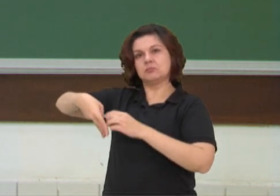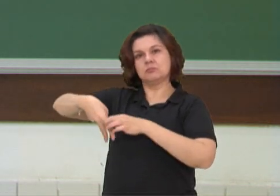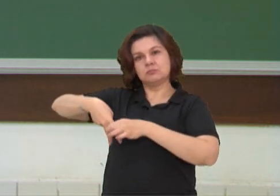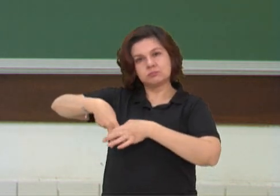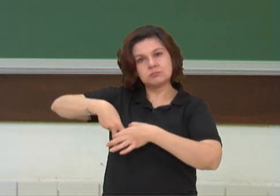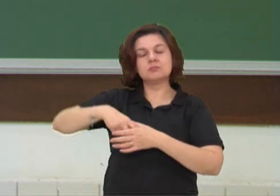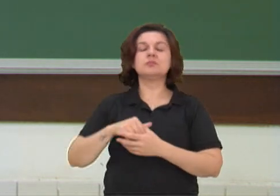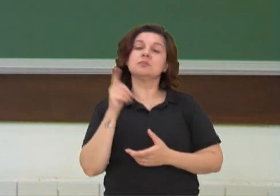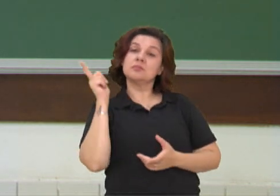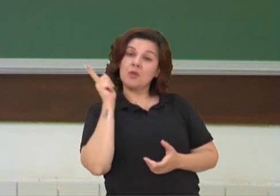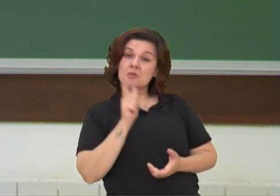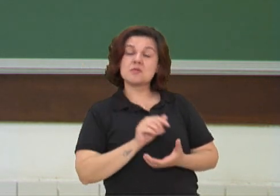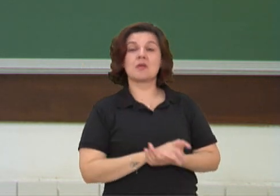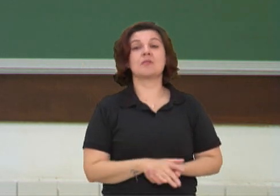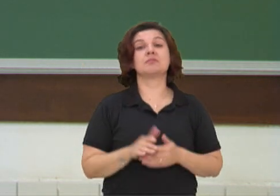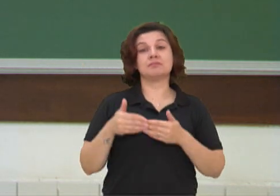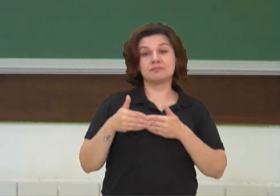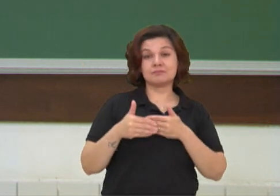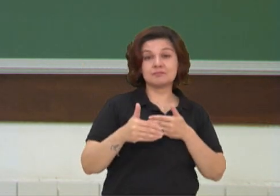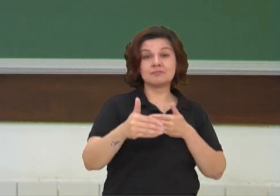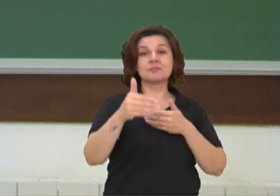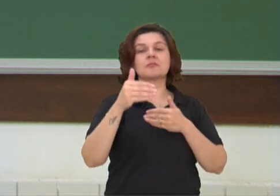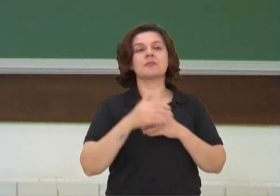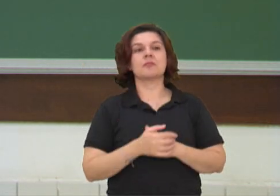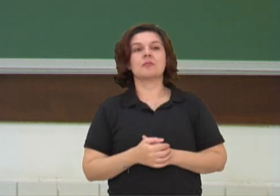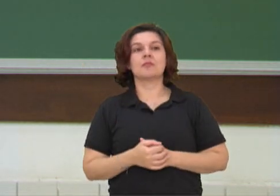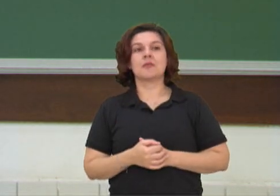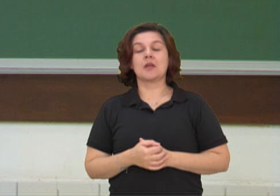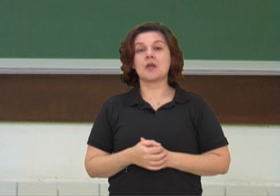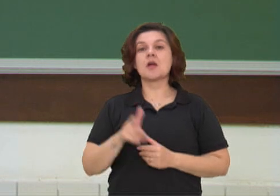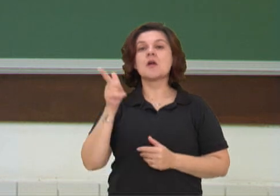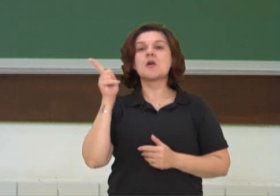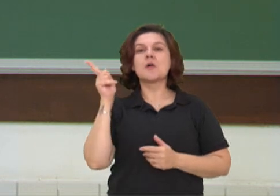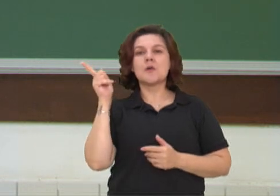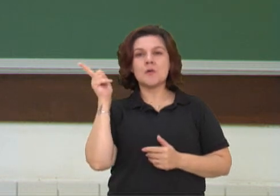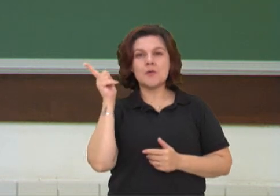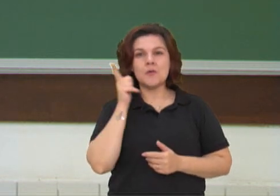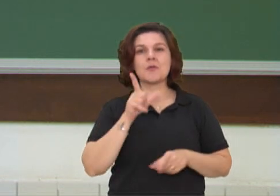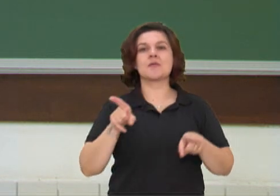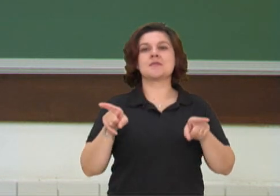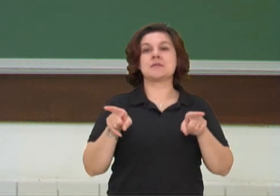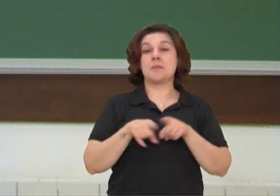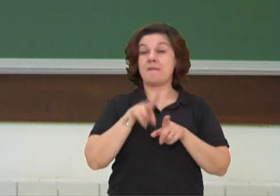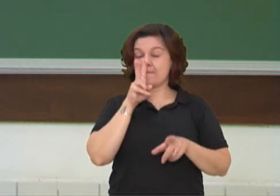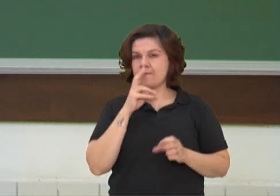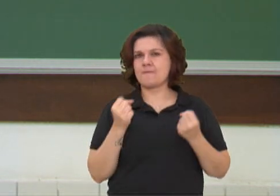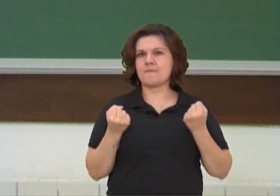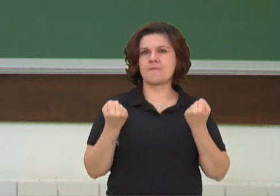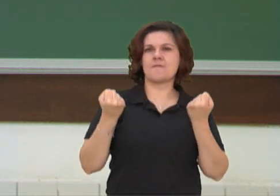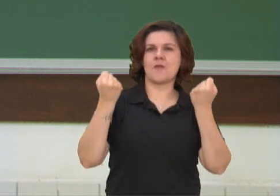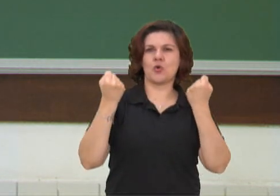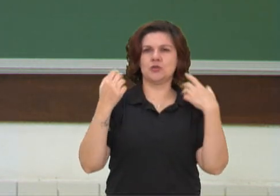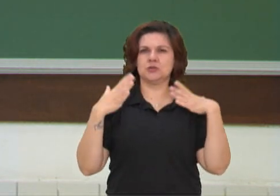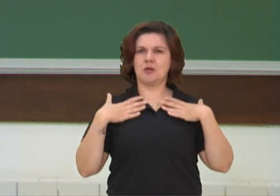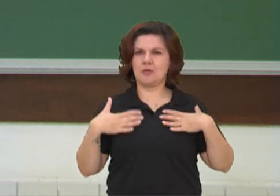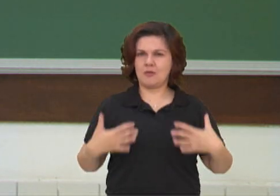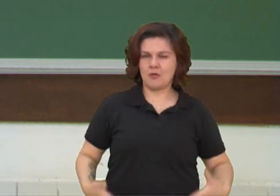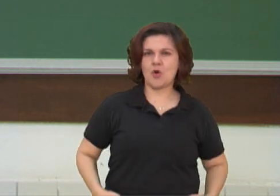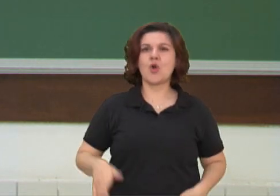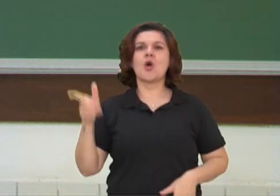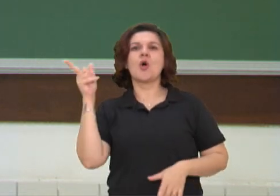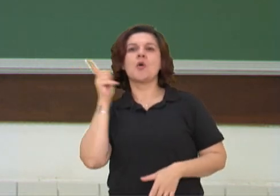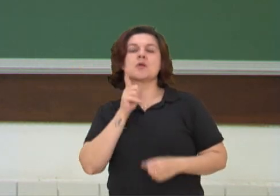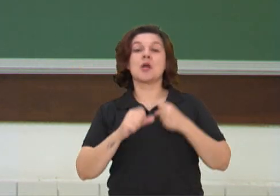sua perna, e você, consequentemente, também você vai aumentar ali, você vai ter ali ganhos ali de força física, então você vai conseguir correr